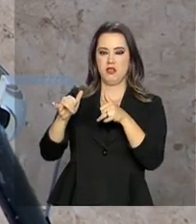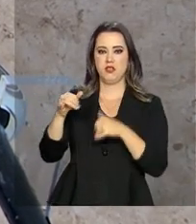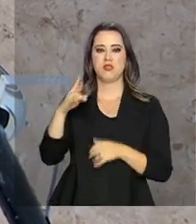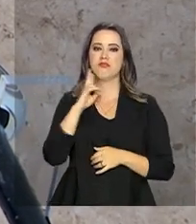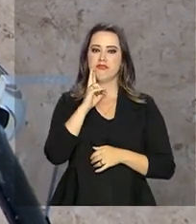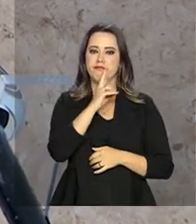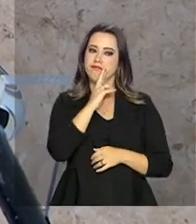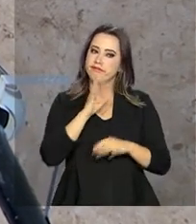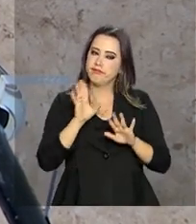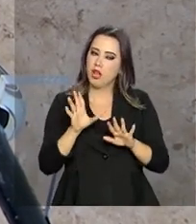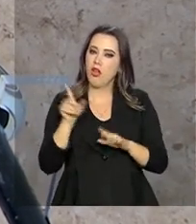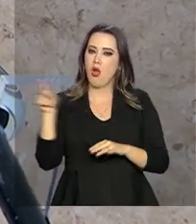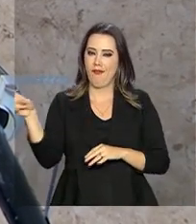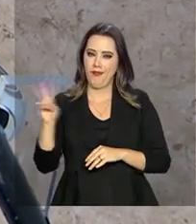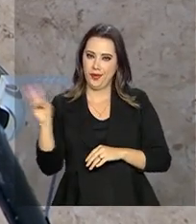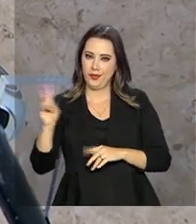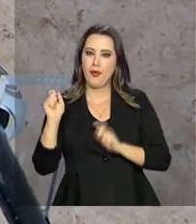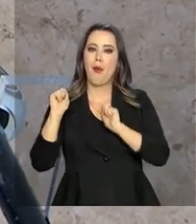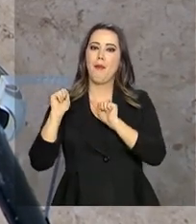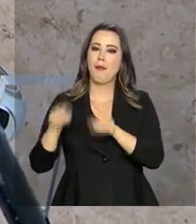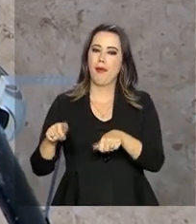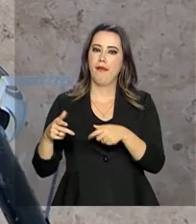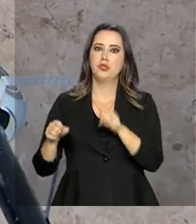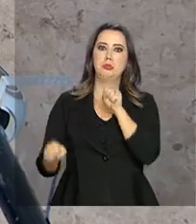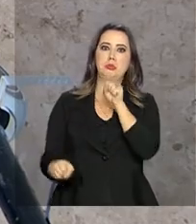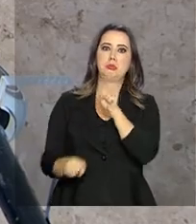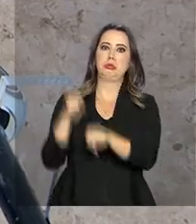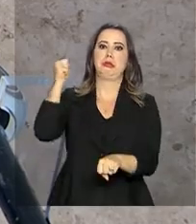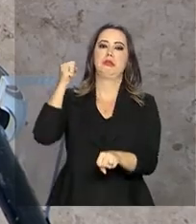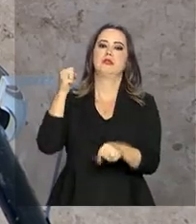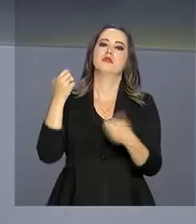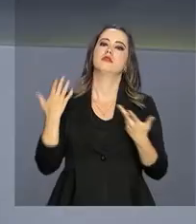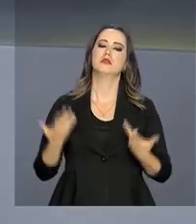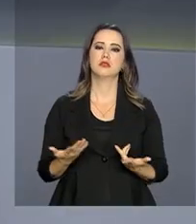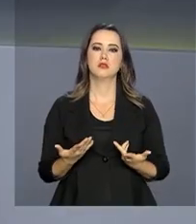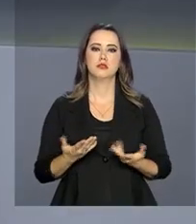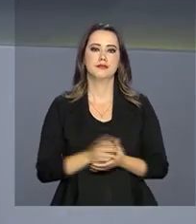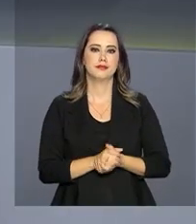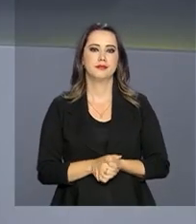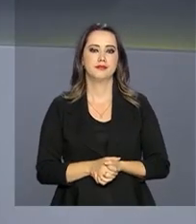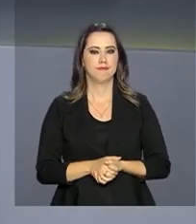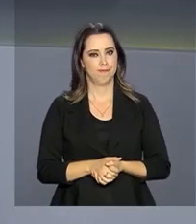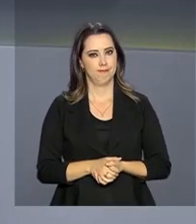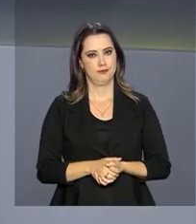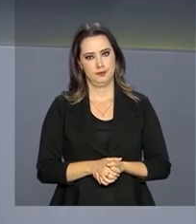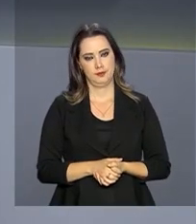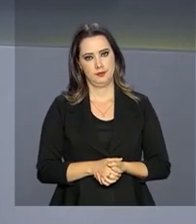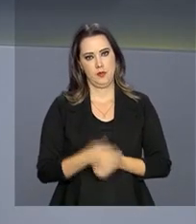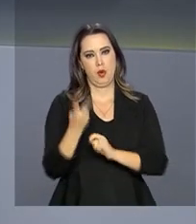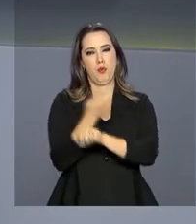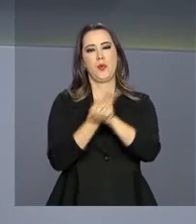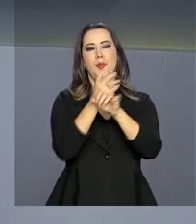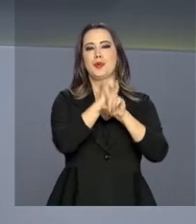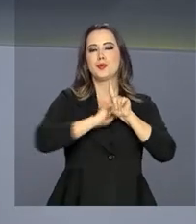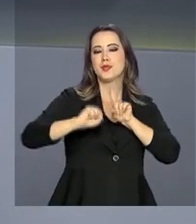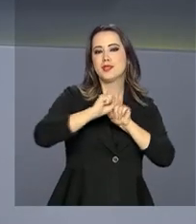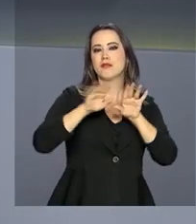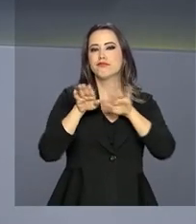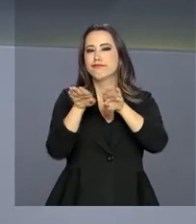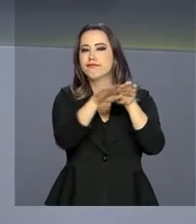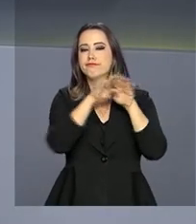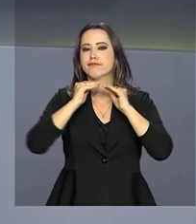caminho que vai para aquele país pode colapsar e nós temos que resolver o problema e buscar uma sociedade mais igualitária